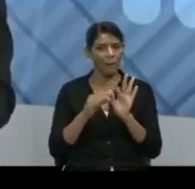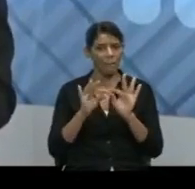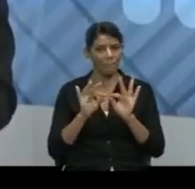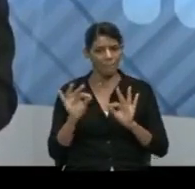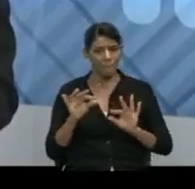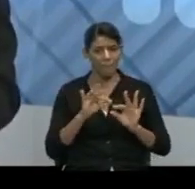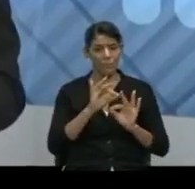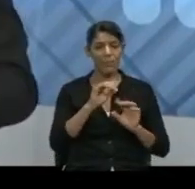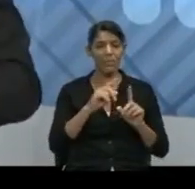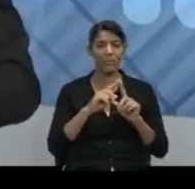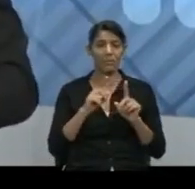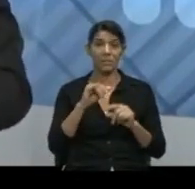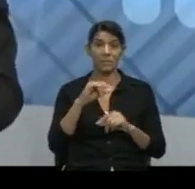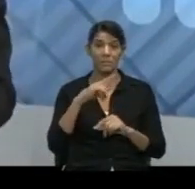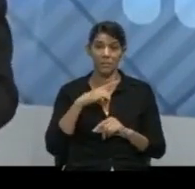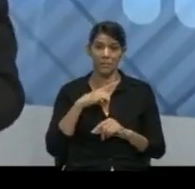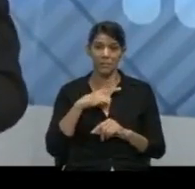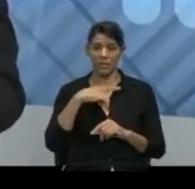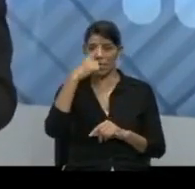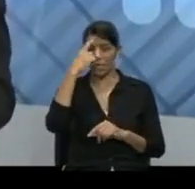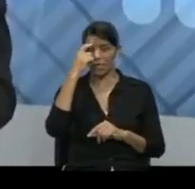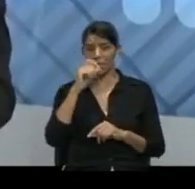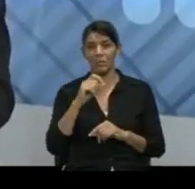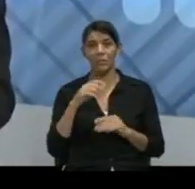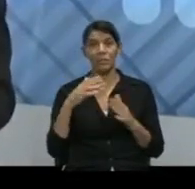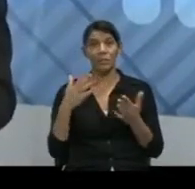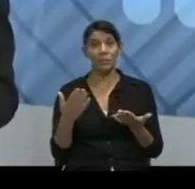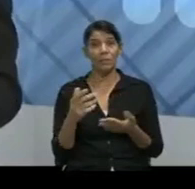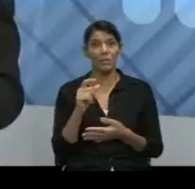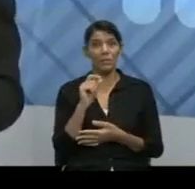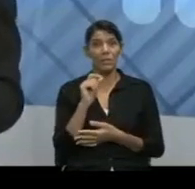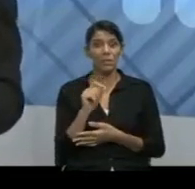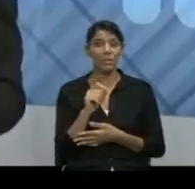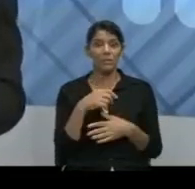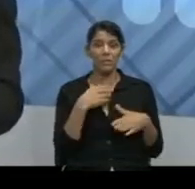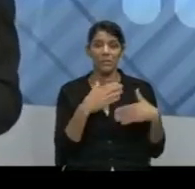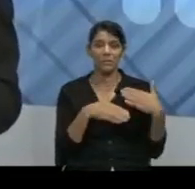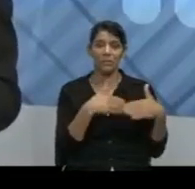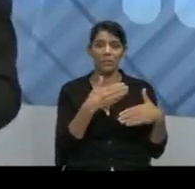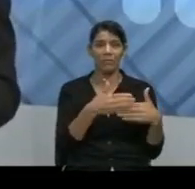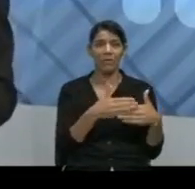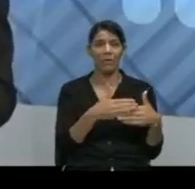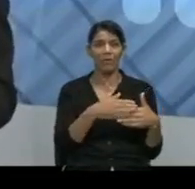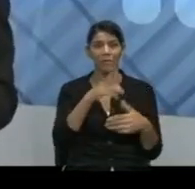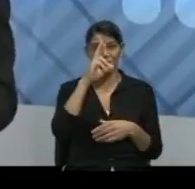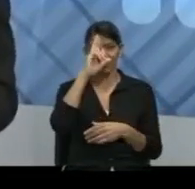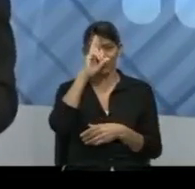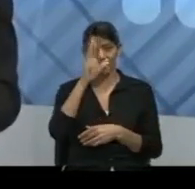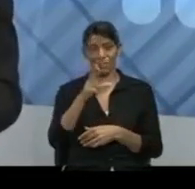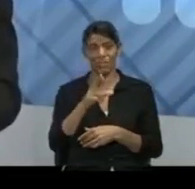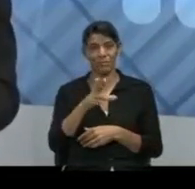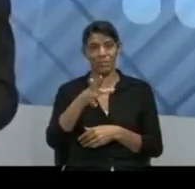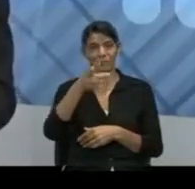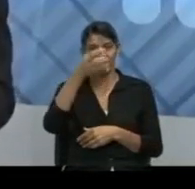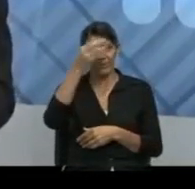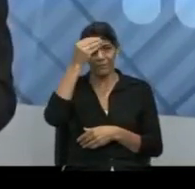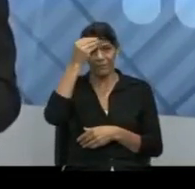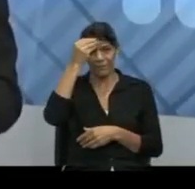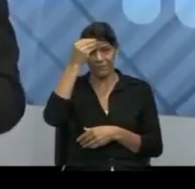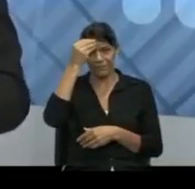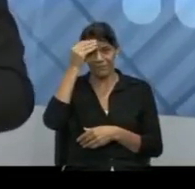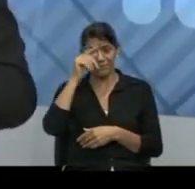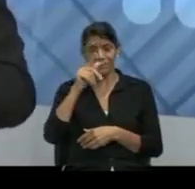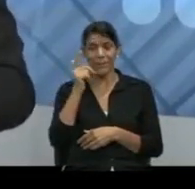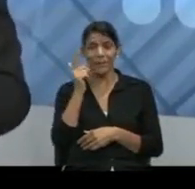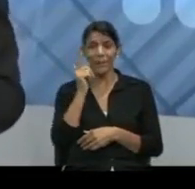linha, mas se você tiver a noção do quanto que aquilo desenvolve um raciocínio, aquilo fixa, e